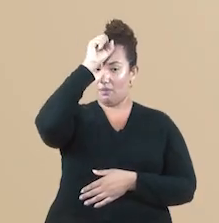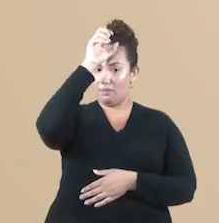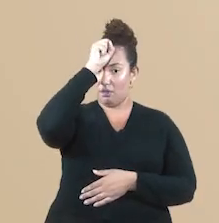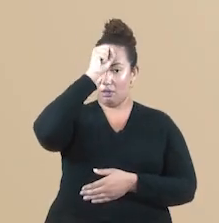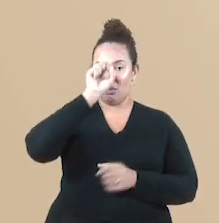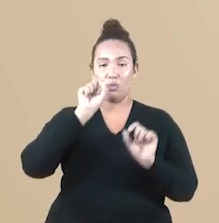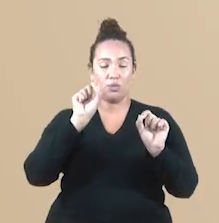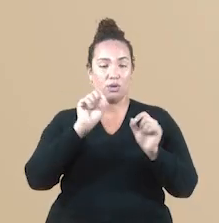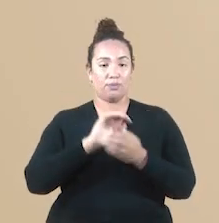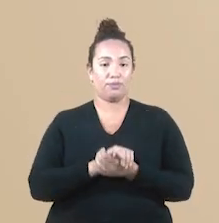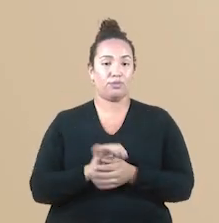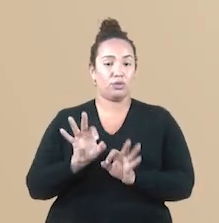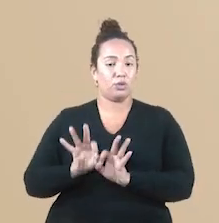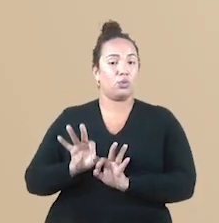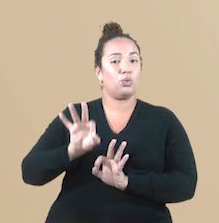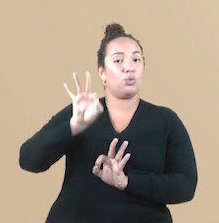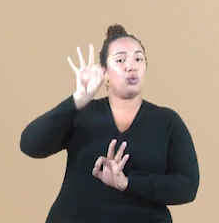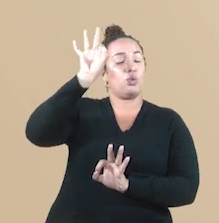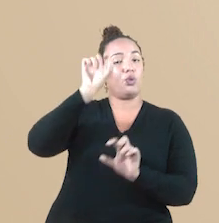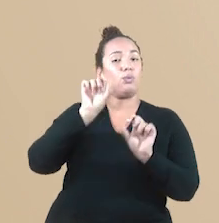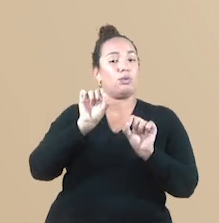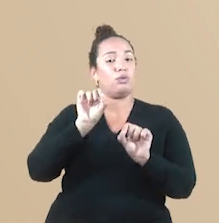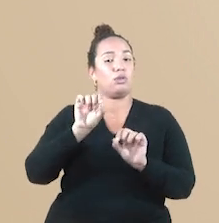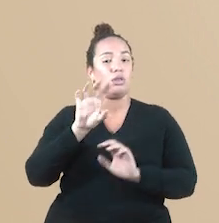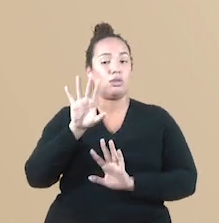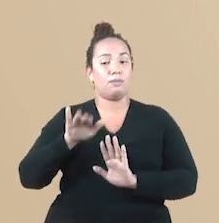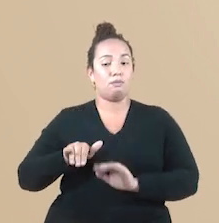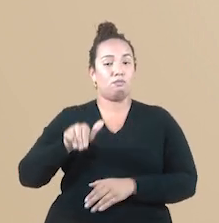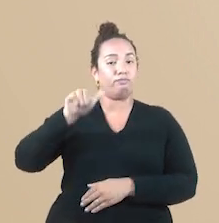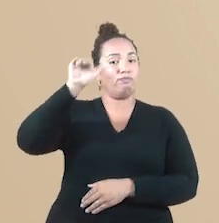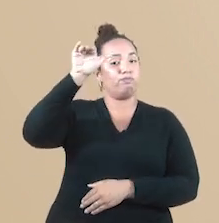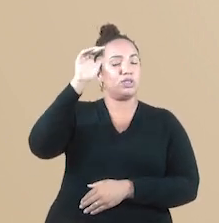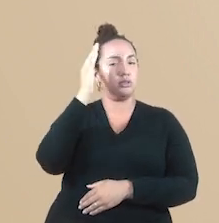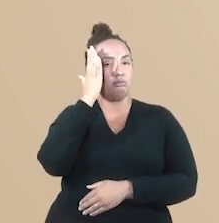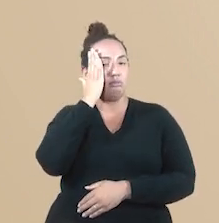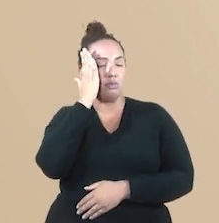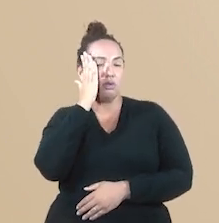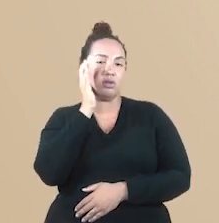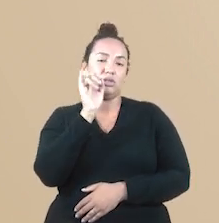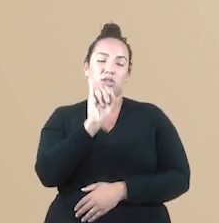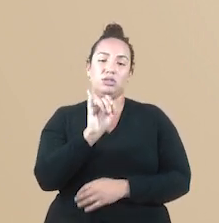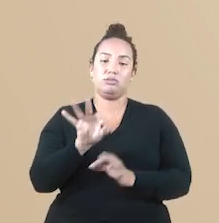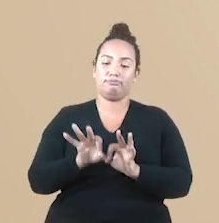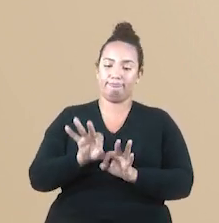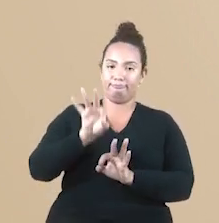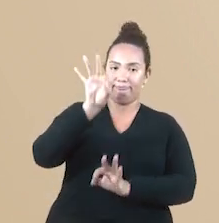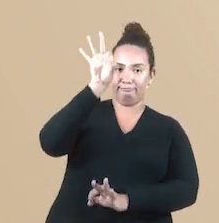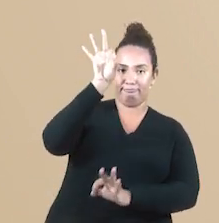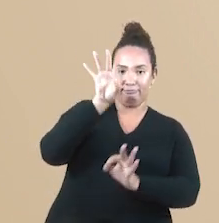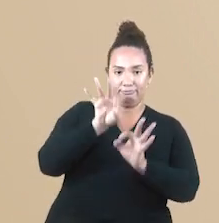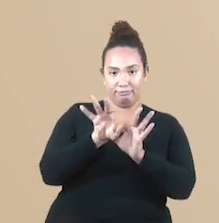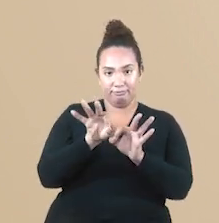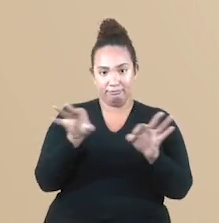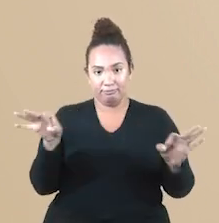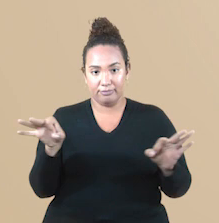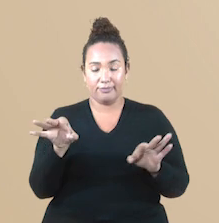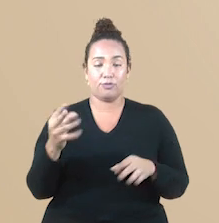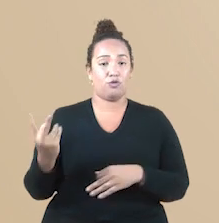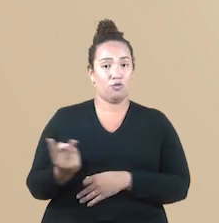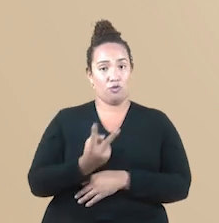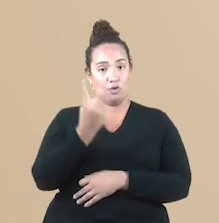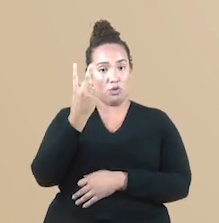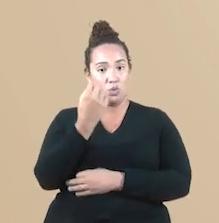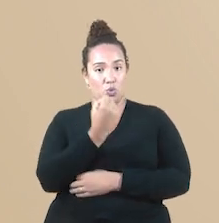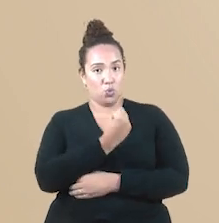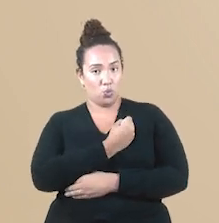que o comprimento é o nome dado a medidas de tamanho. Quando medimos os comprimentos, o valor vai ser um